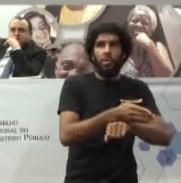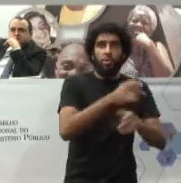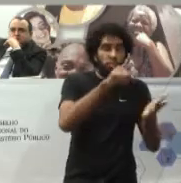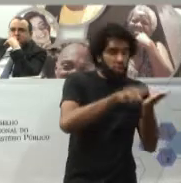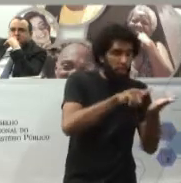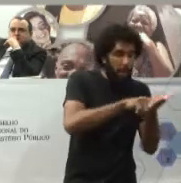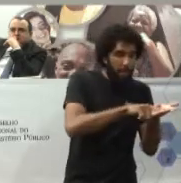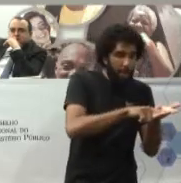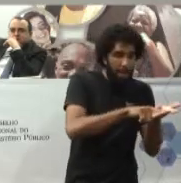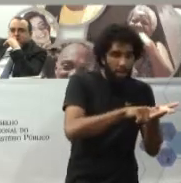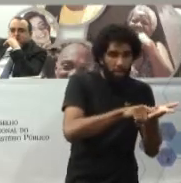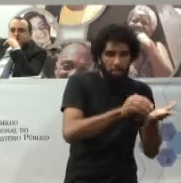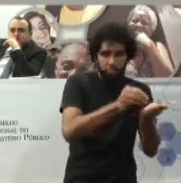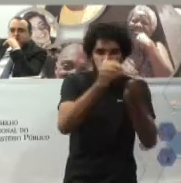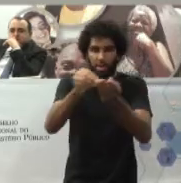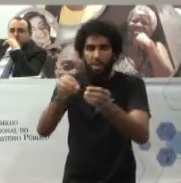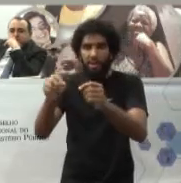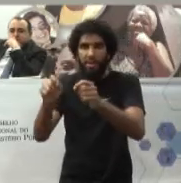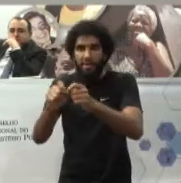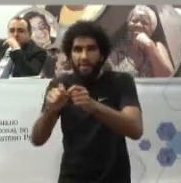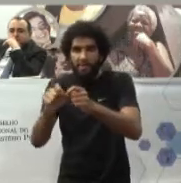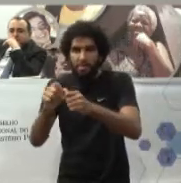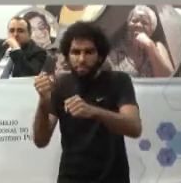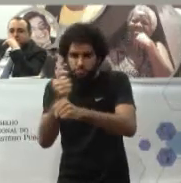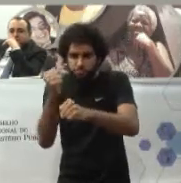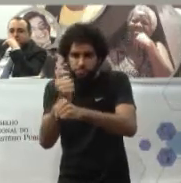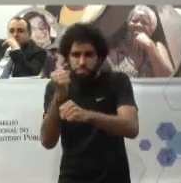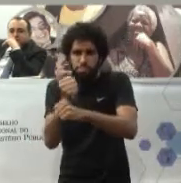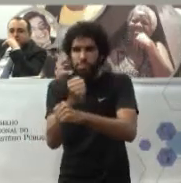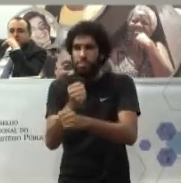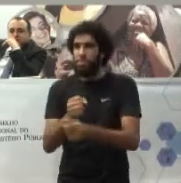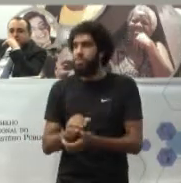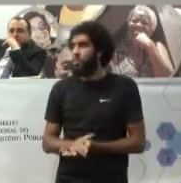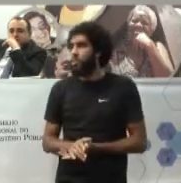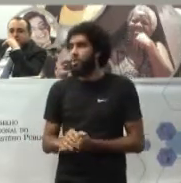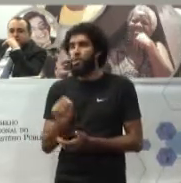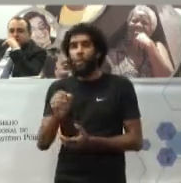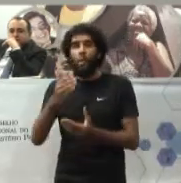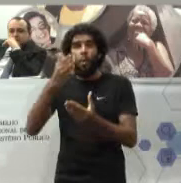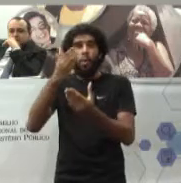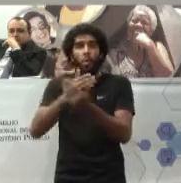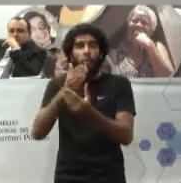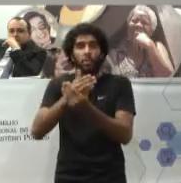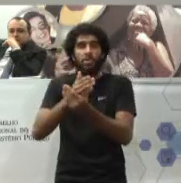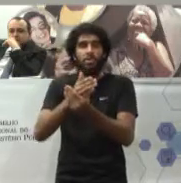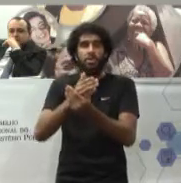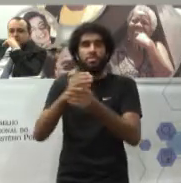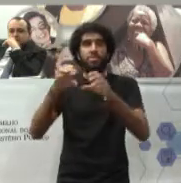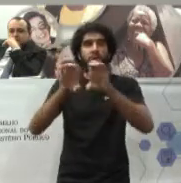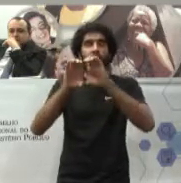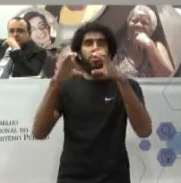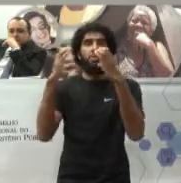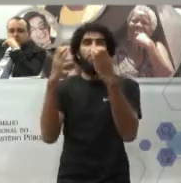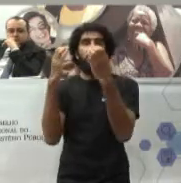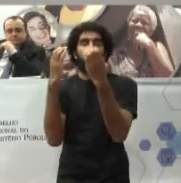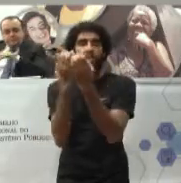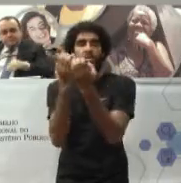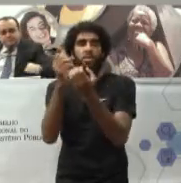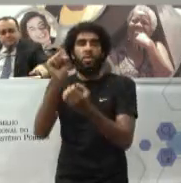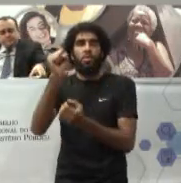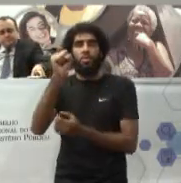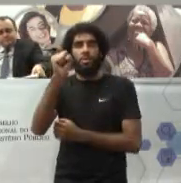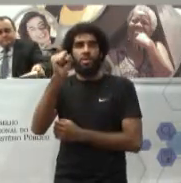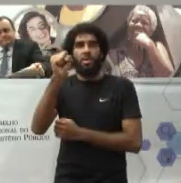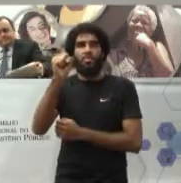8.142 tem feito um esforço muito grande que foi o processo da 8ª conferência nacional de saúde na década